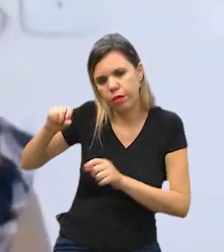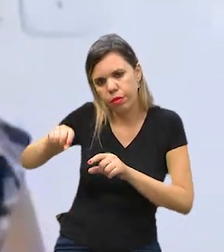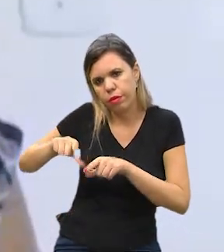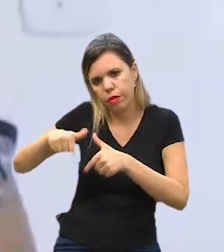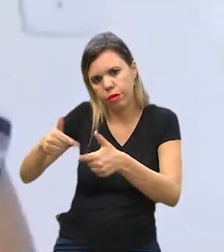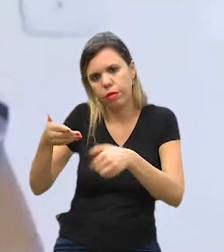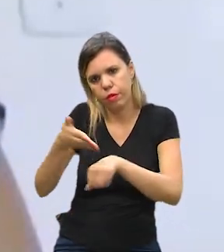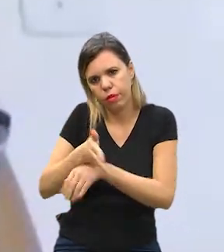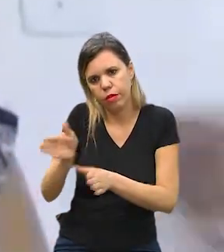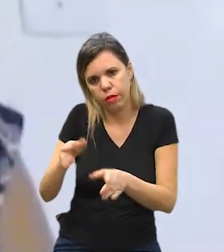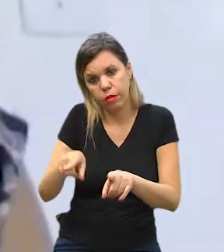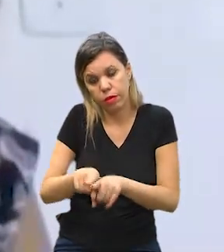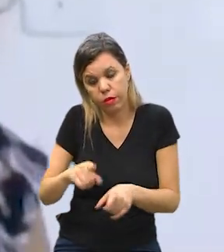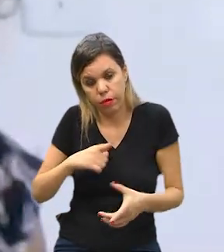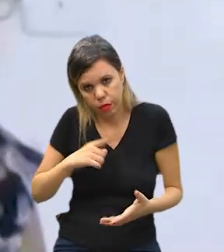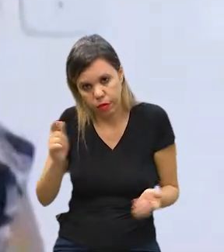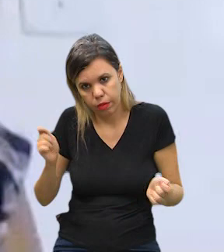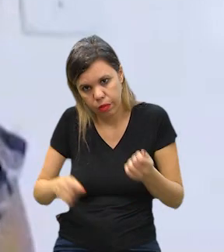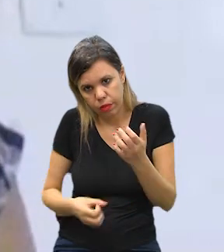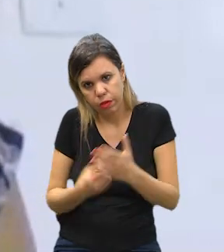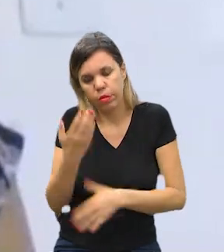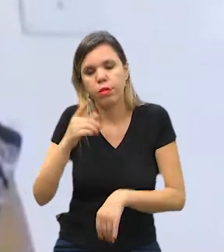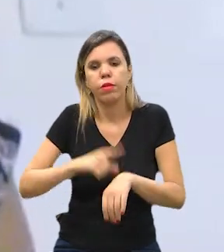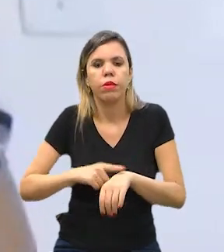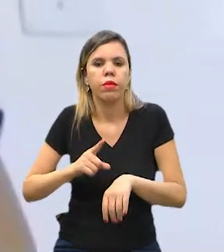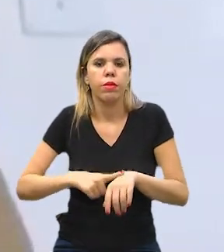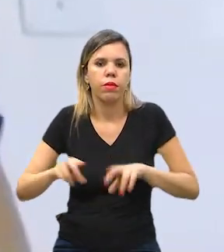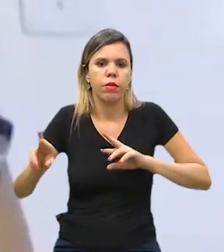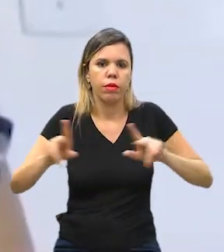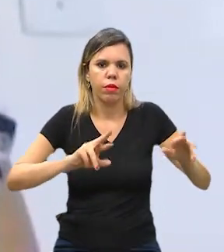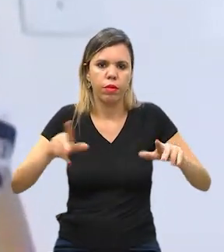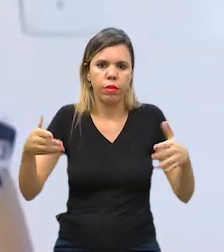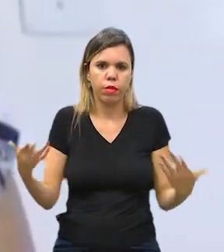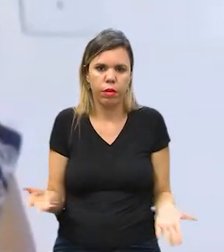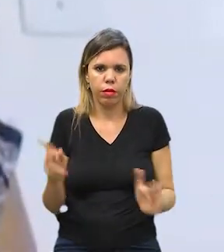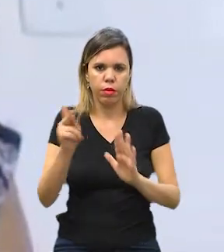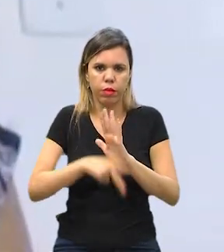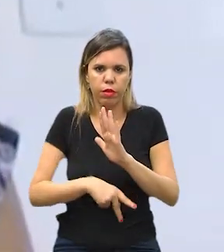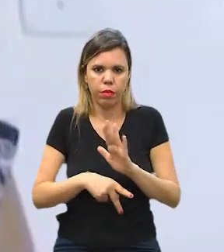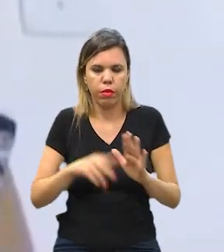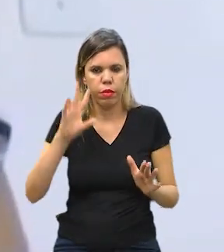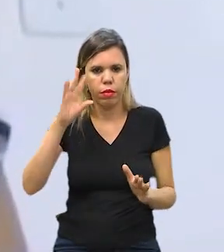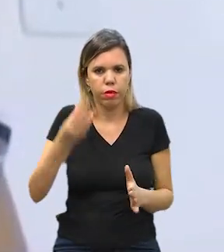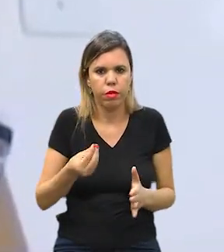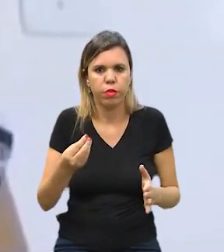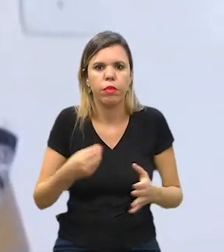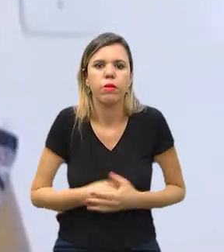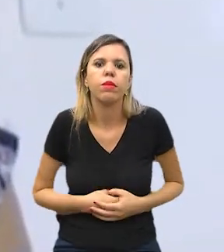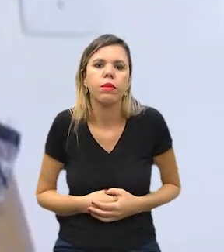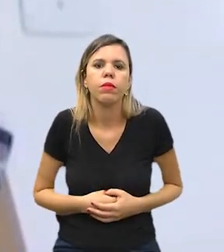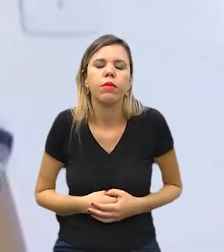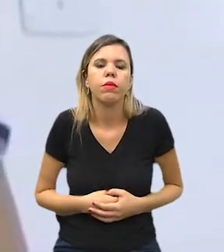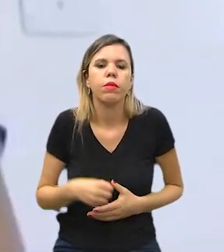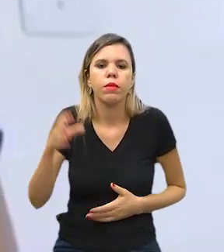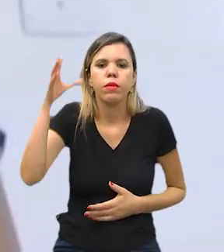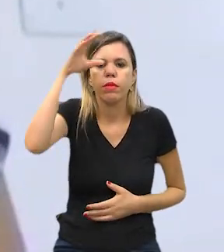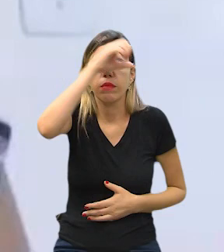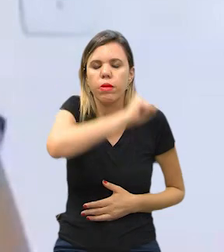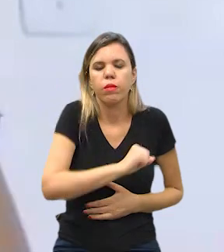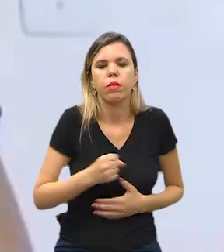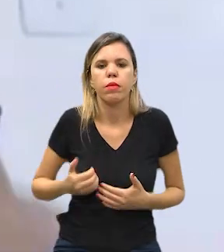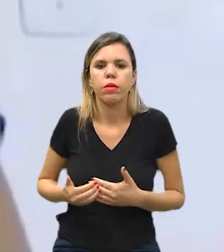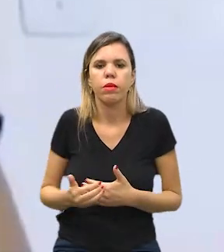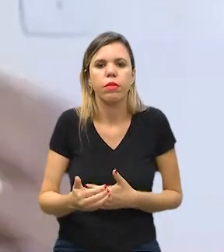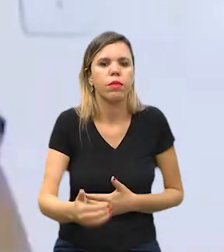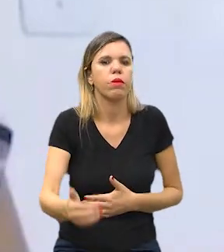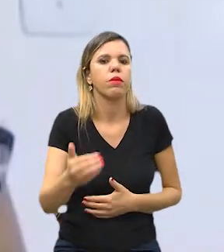vida que ele tem, as possibilidades de acesso que ele já teve, isso acontece em momentos diferentes. Então, os projetos, a gente entende também, e